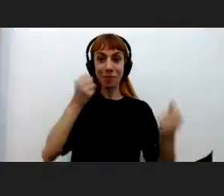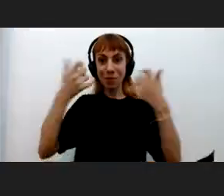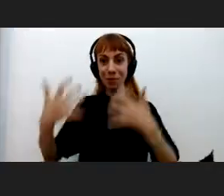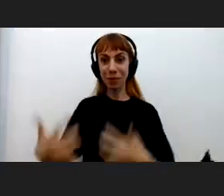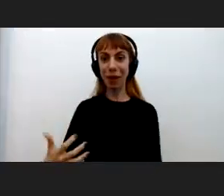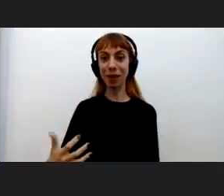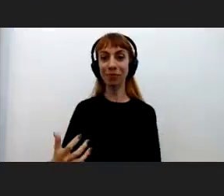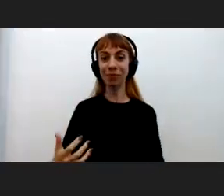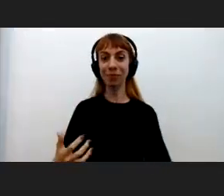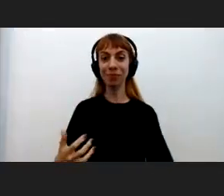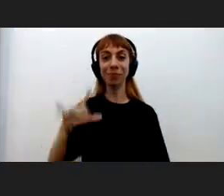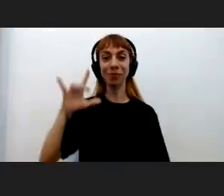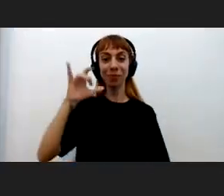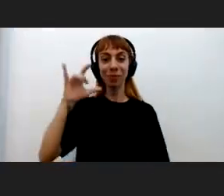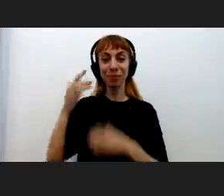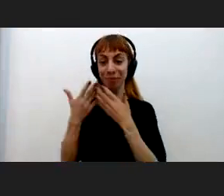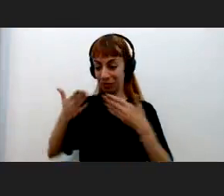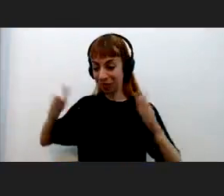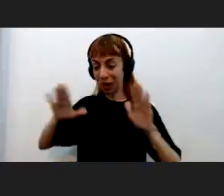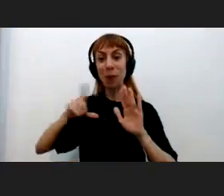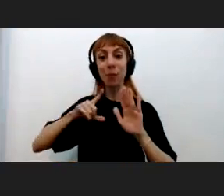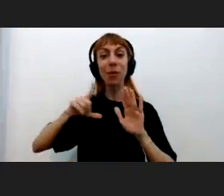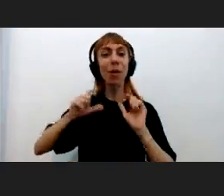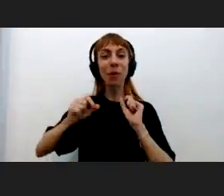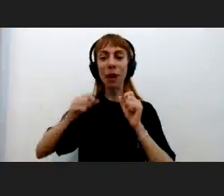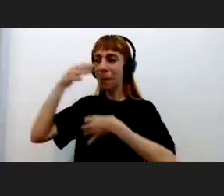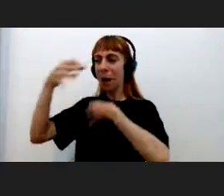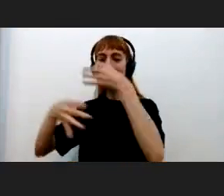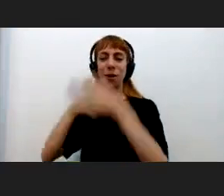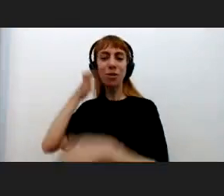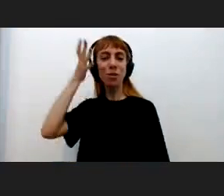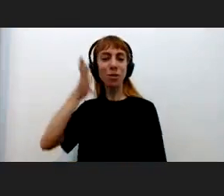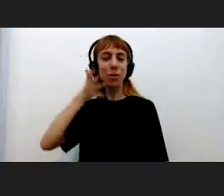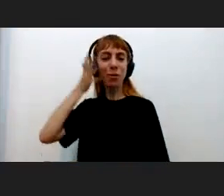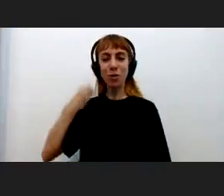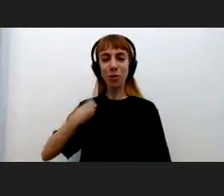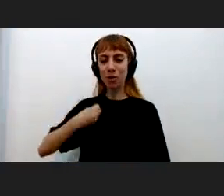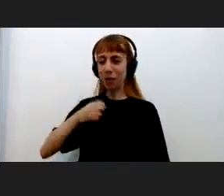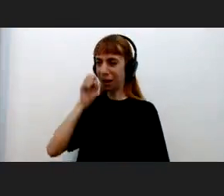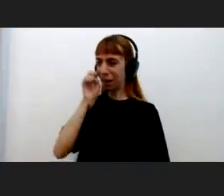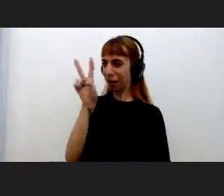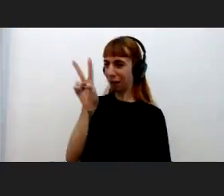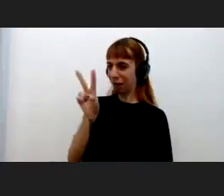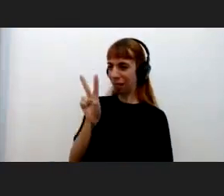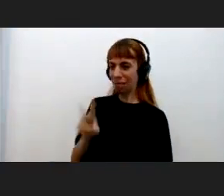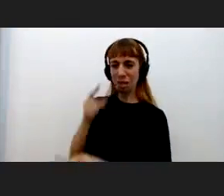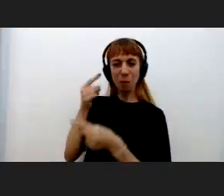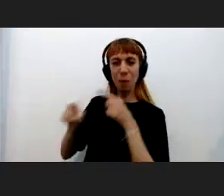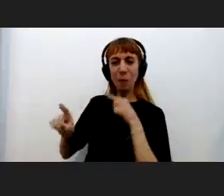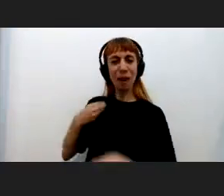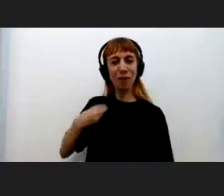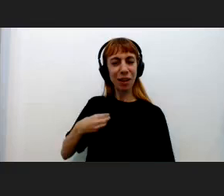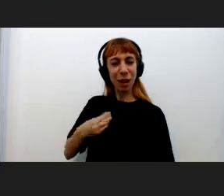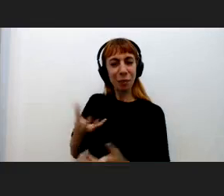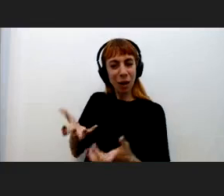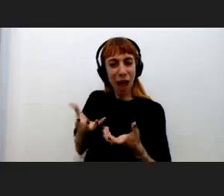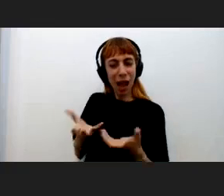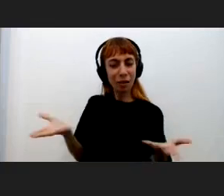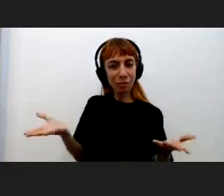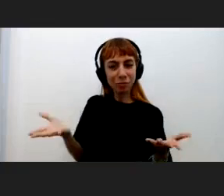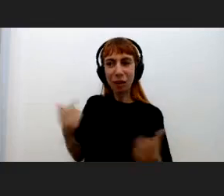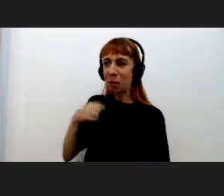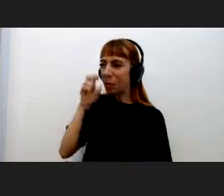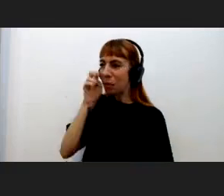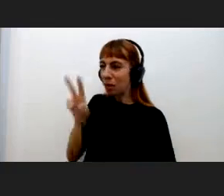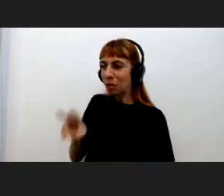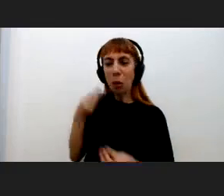destoa completamente da vida que eu quero viver, de fato, né? Por isso que é preciso manter esse exercício constante de